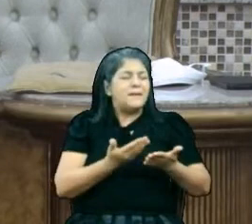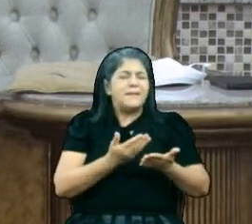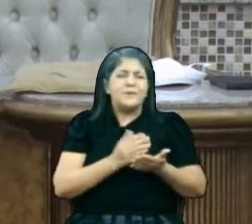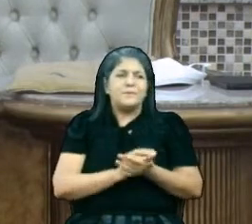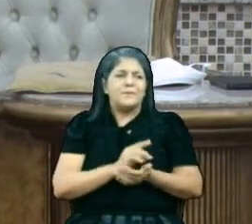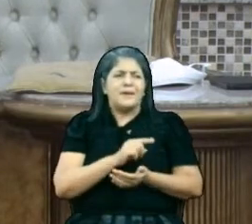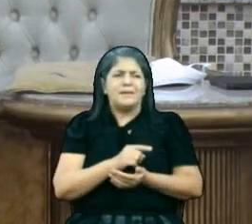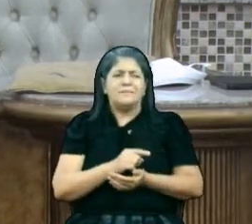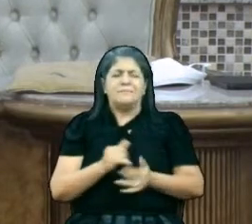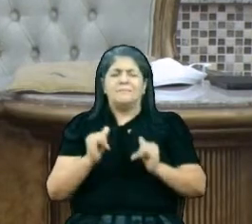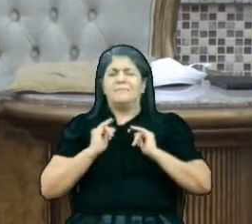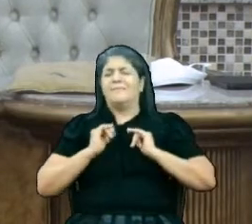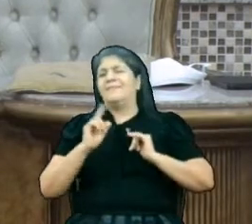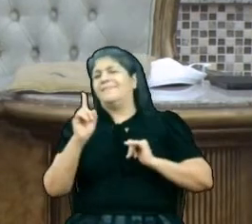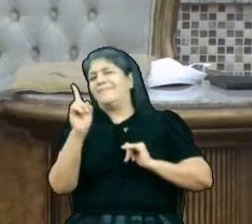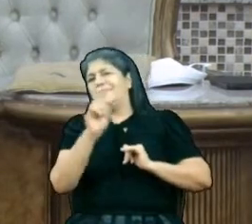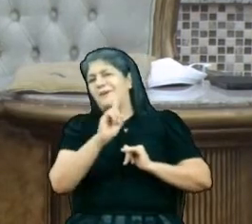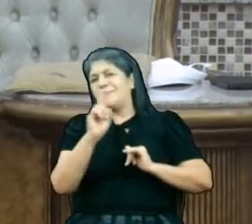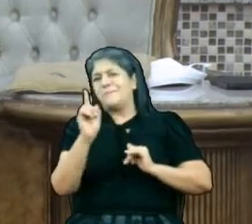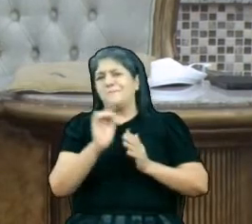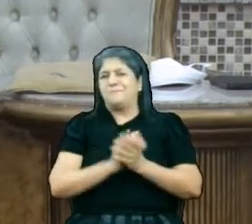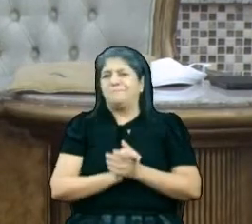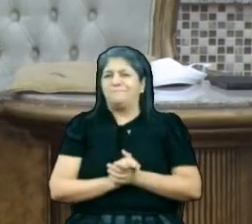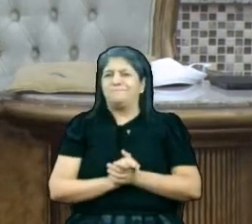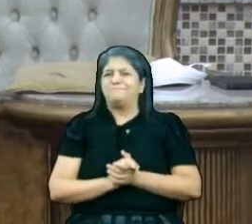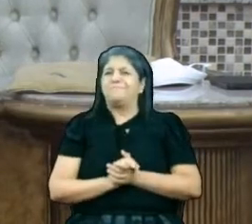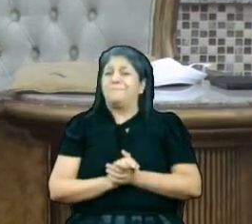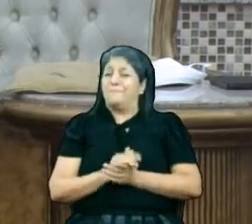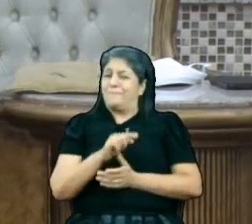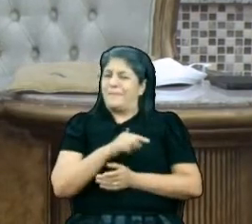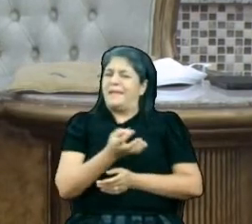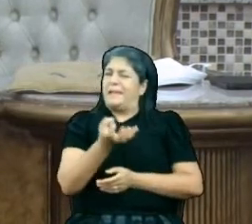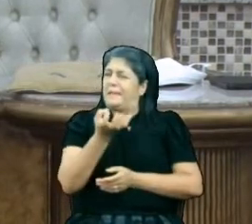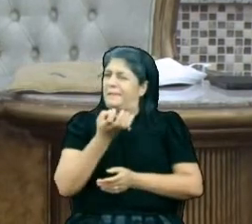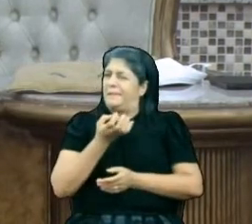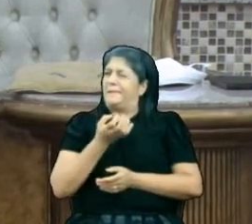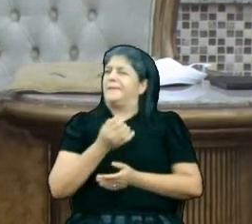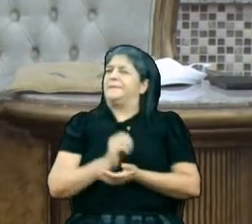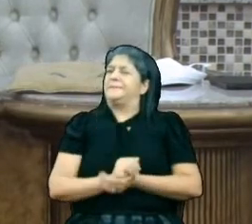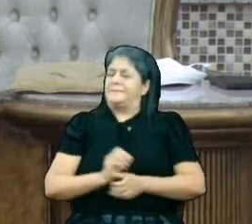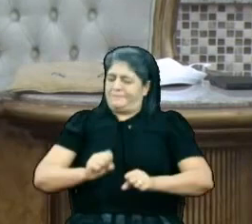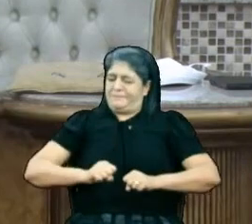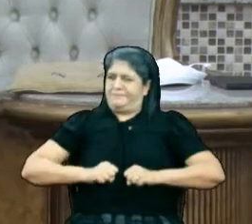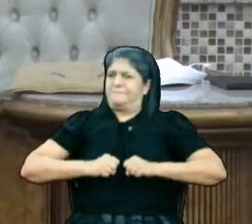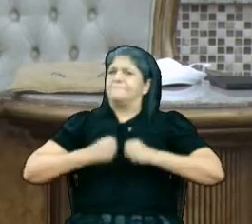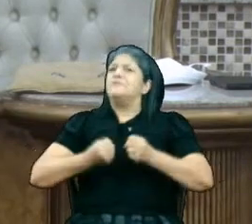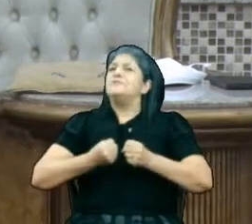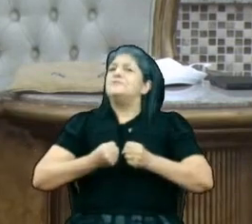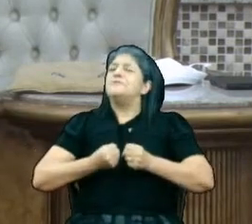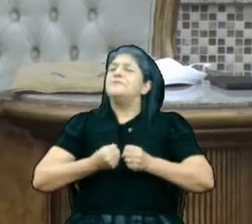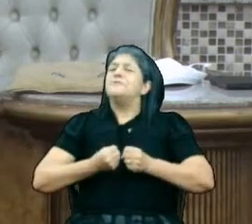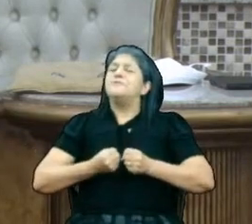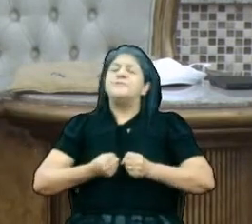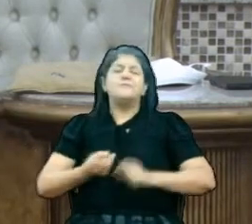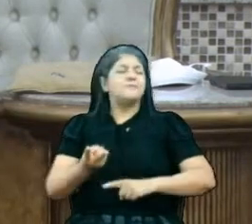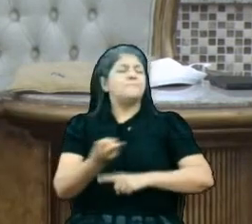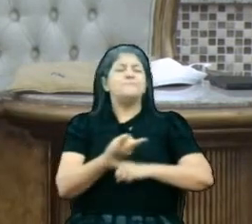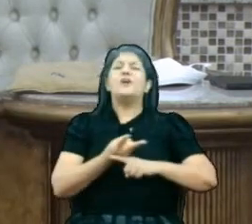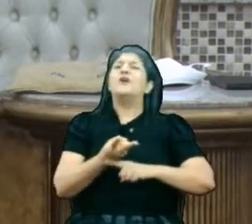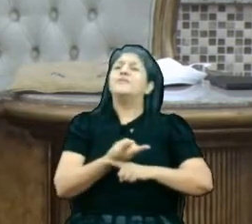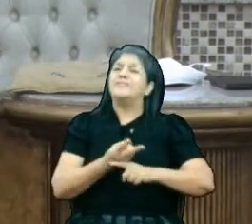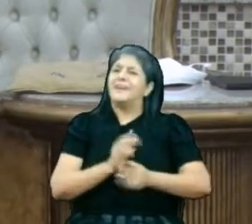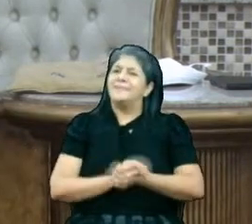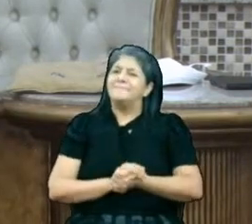e nesta noite a palavra de Deus pode estar falando com alguém que está distância que está distância